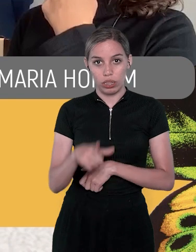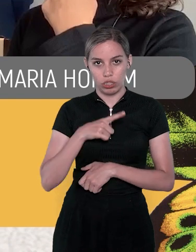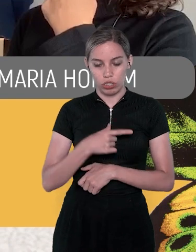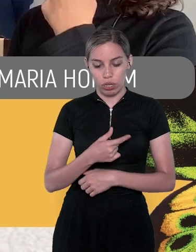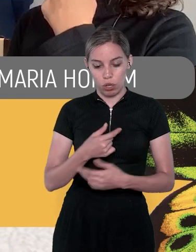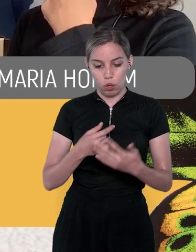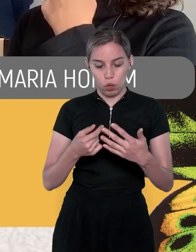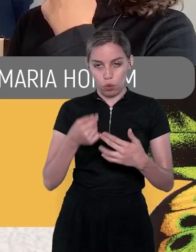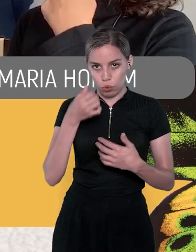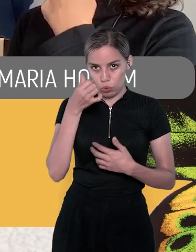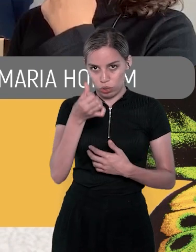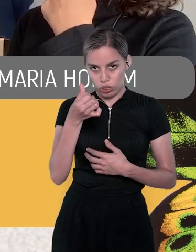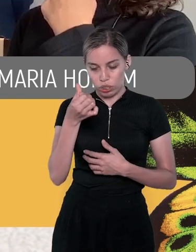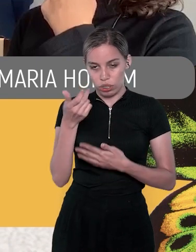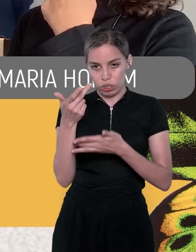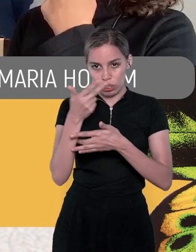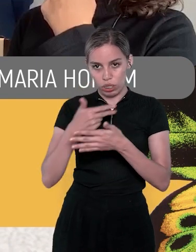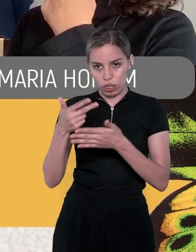explicando